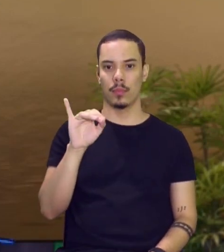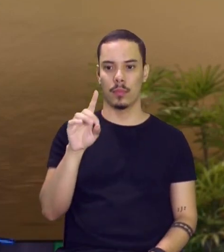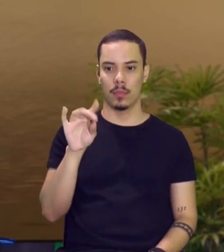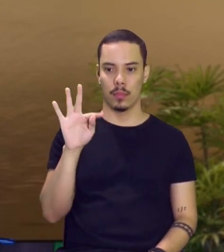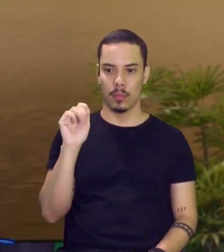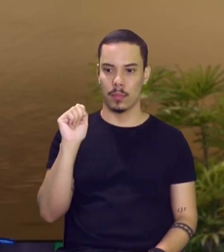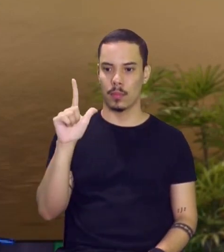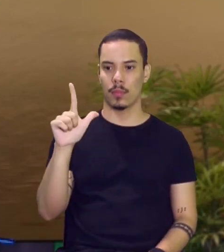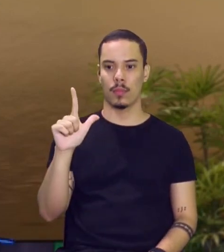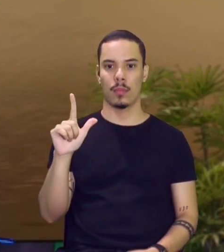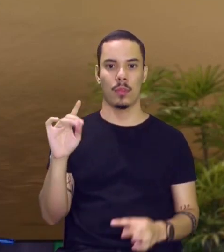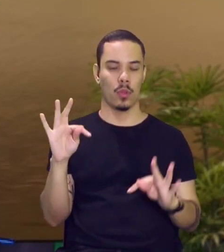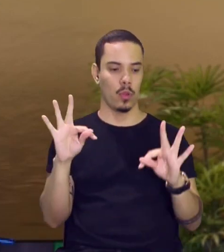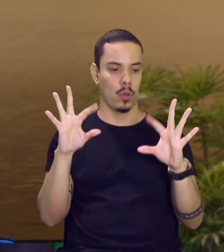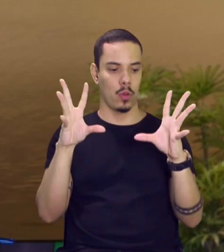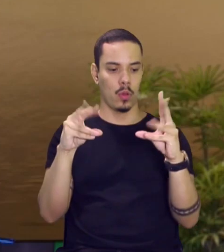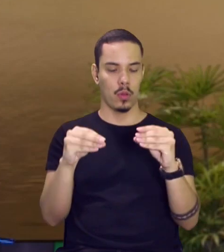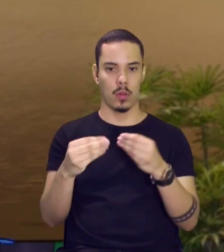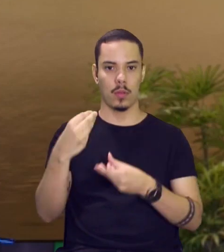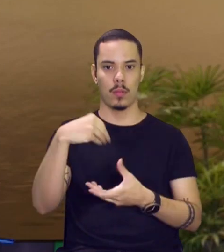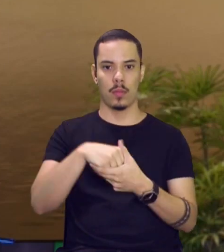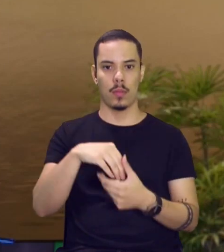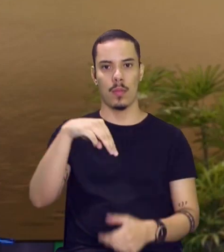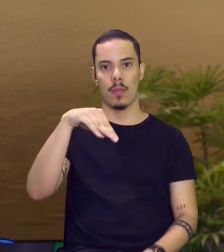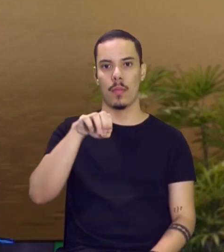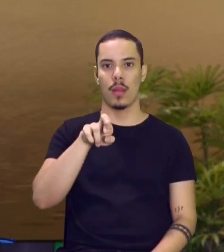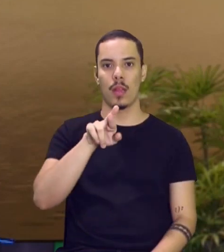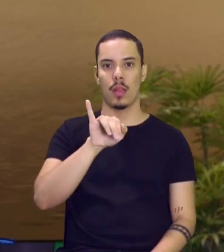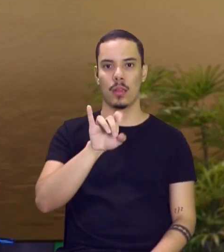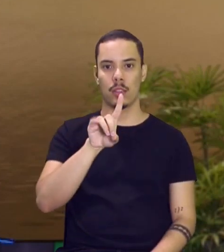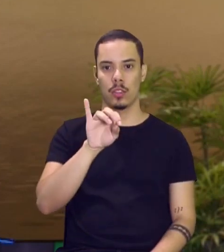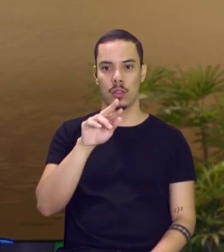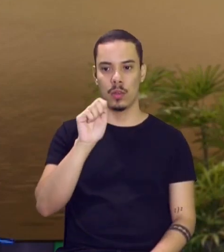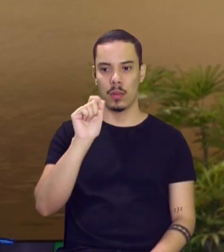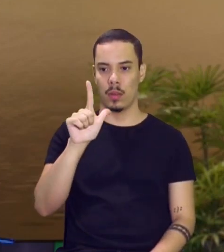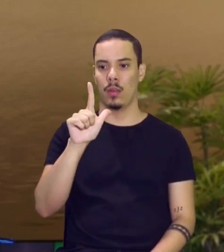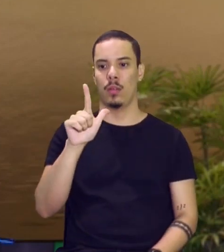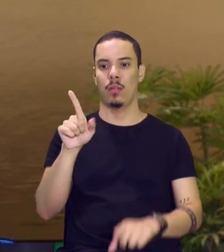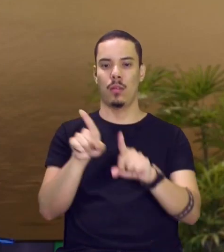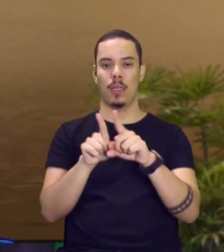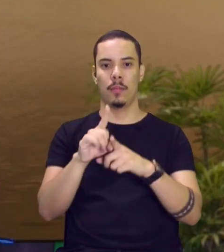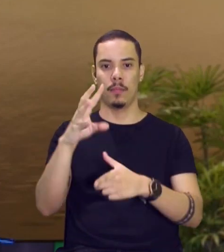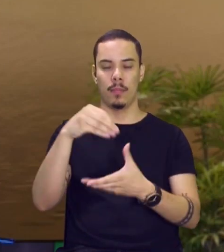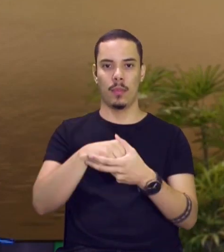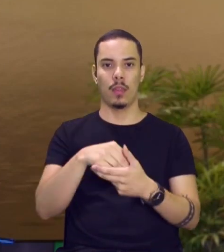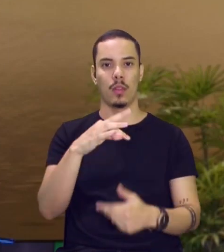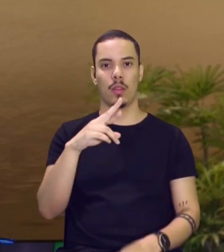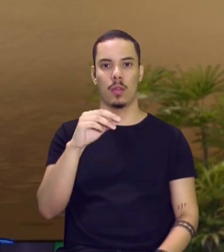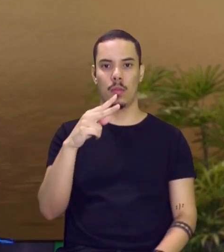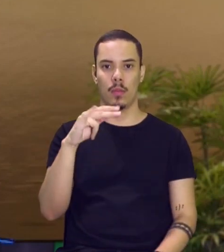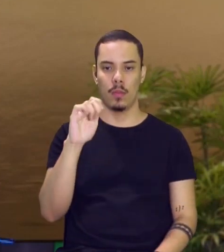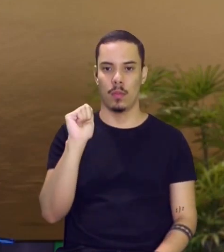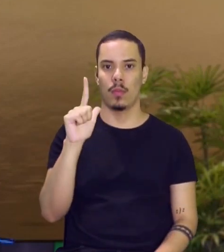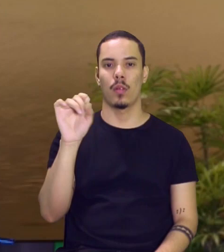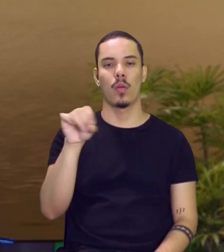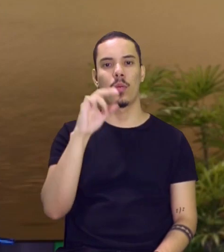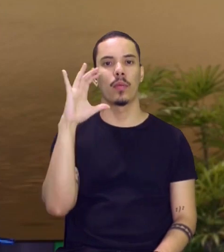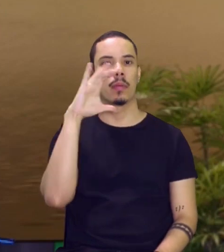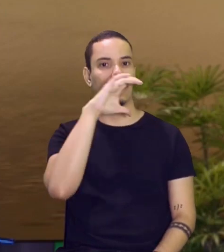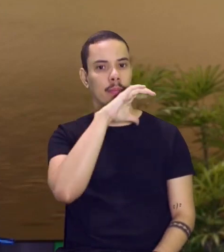é totalmente meridional, ou hemisfério sul, Rondônia é totalmente tropical, ou zona